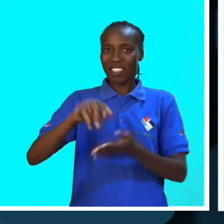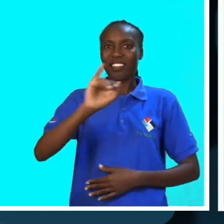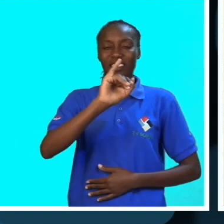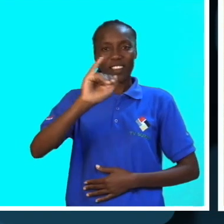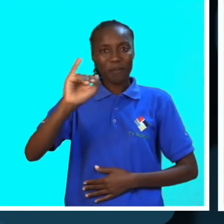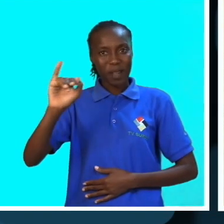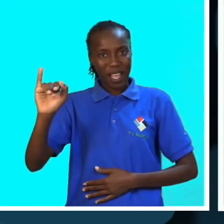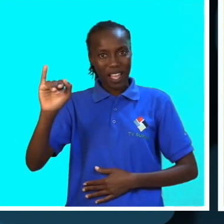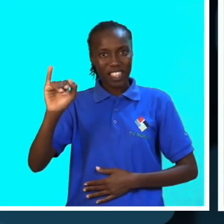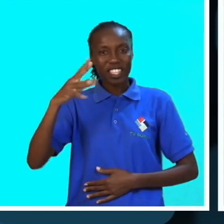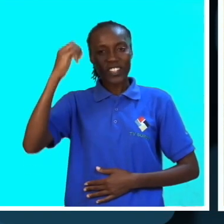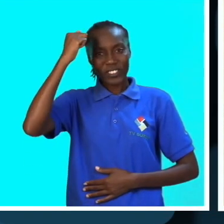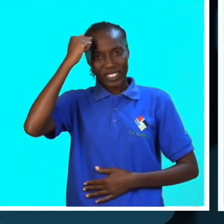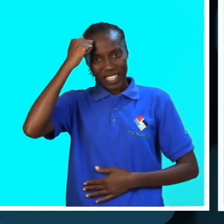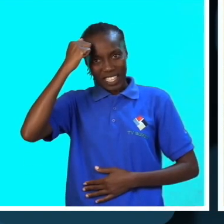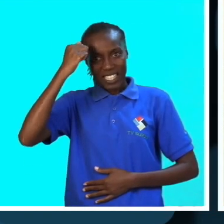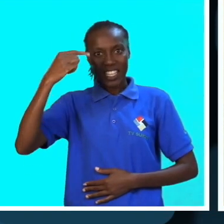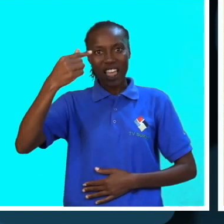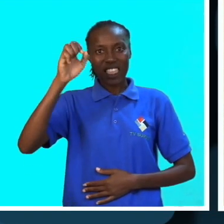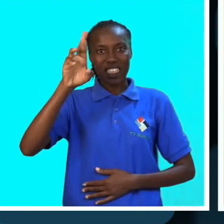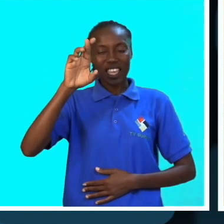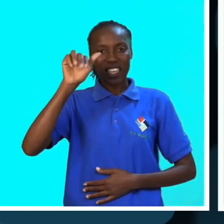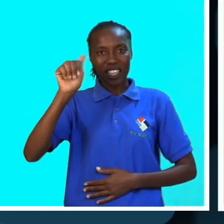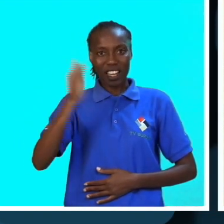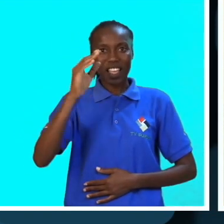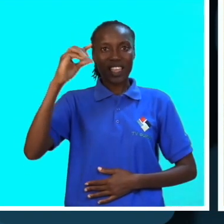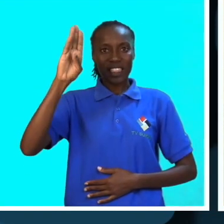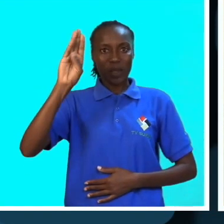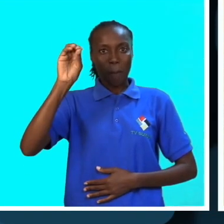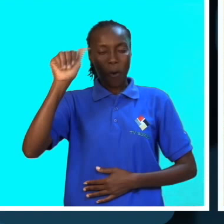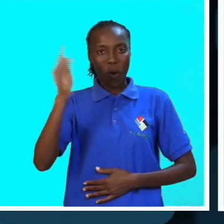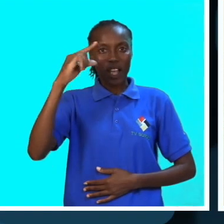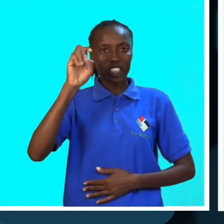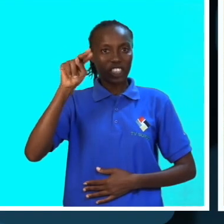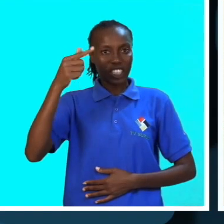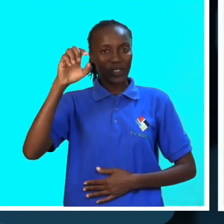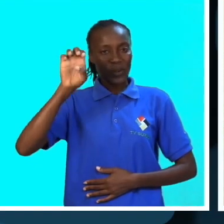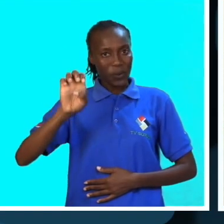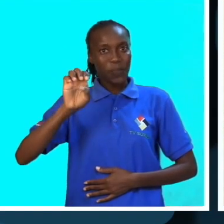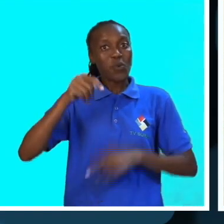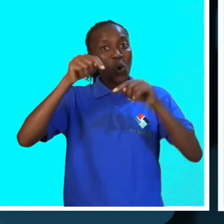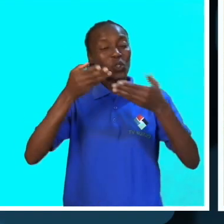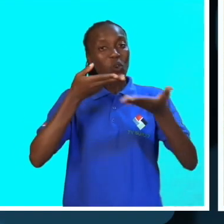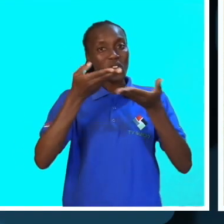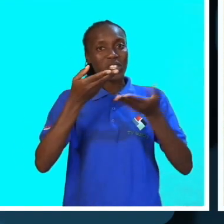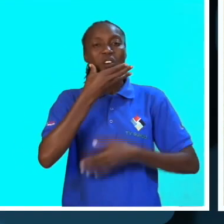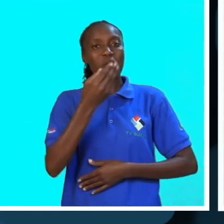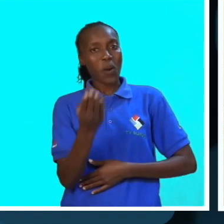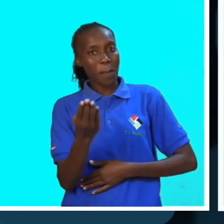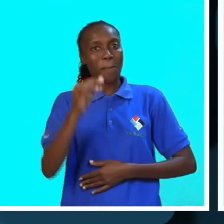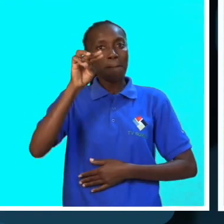cidade de Inhamban, a conhecida terra de boa gente. Vamos conversar hoje com